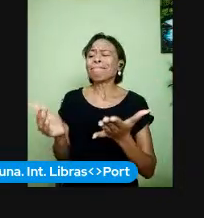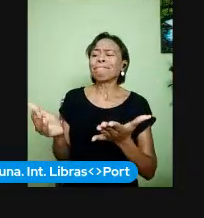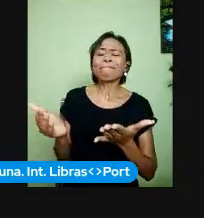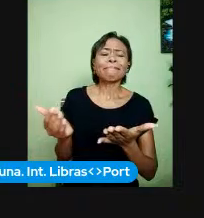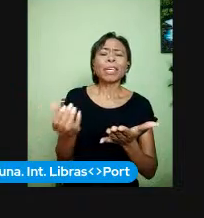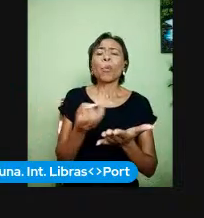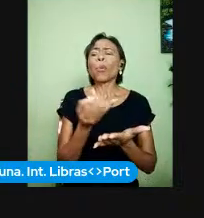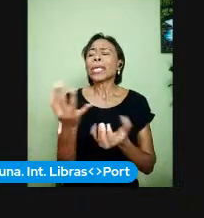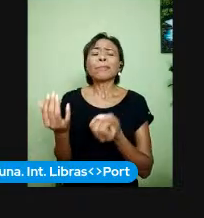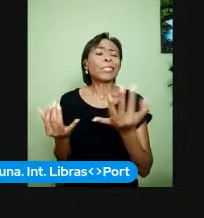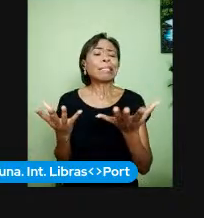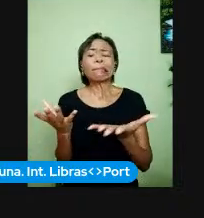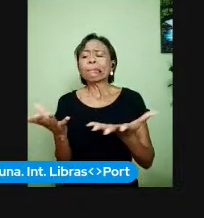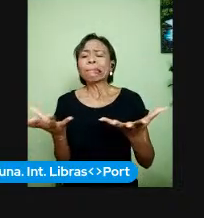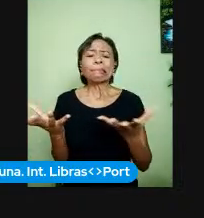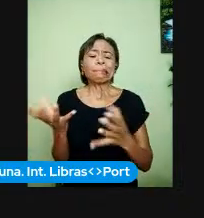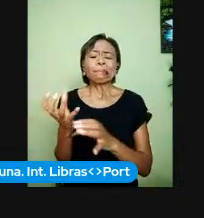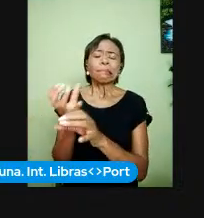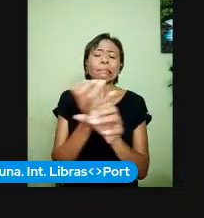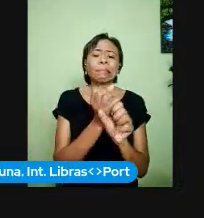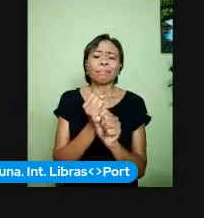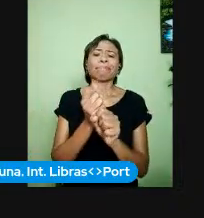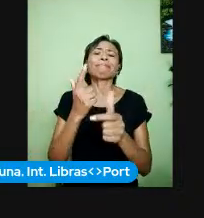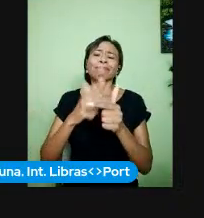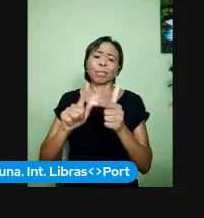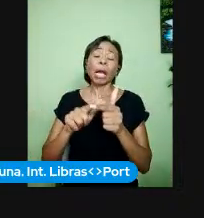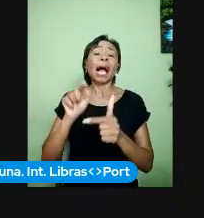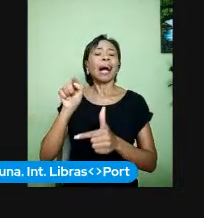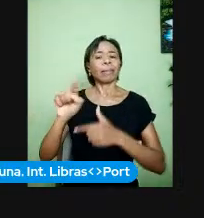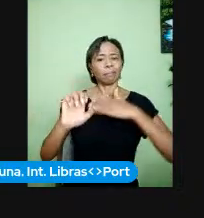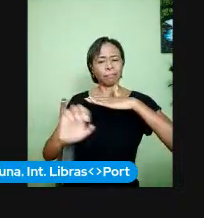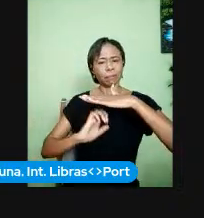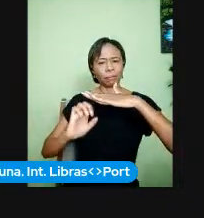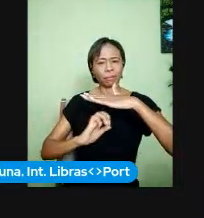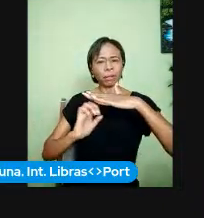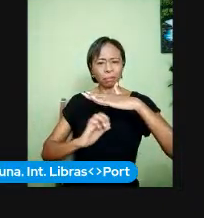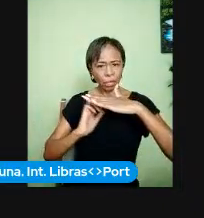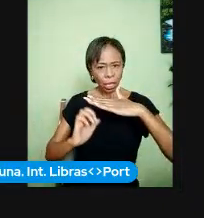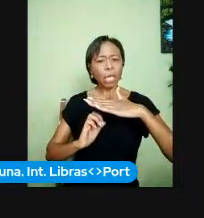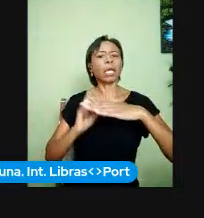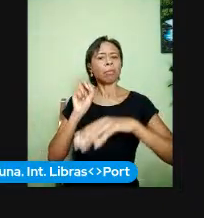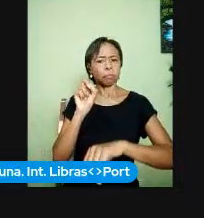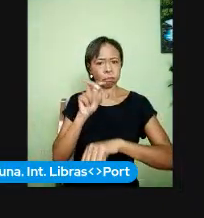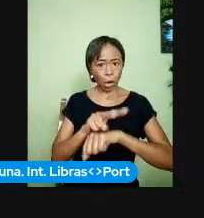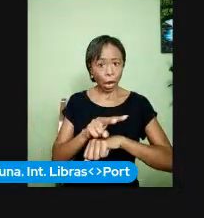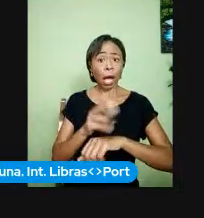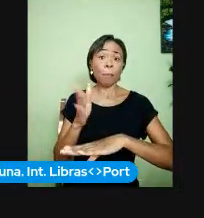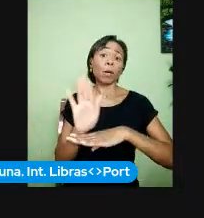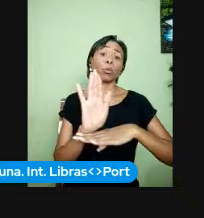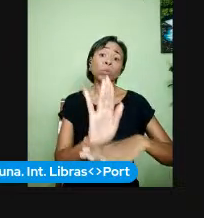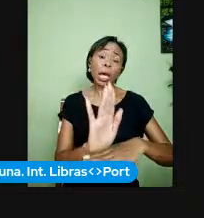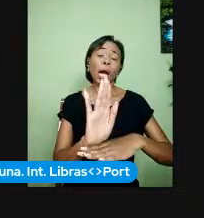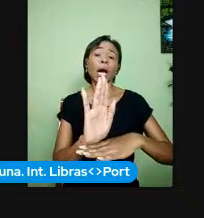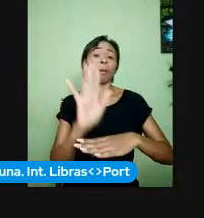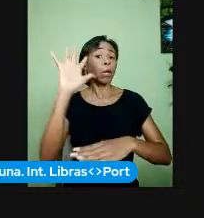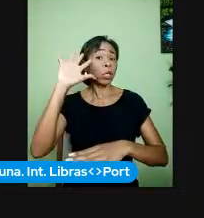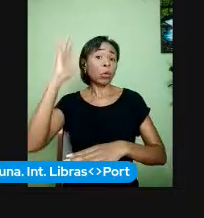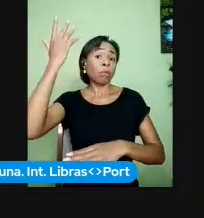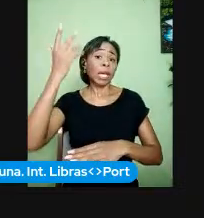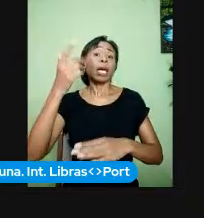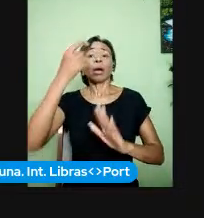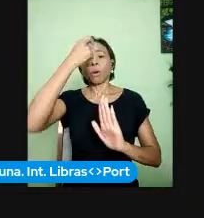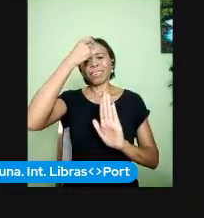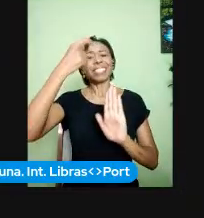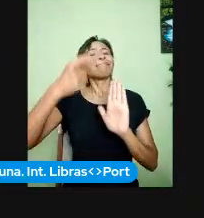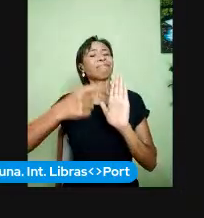empresa oferecendo essa solução através de inteligência artificial, e nós já estamos